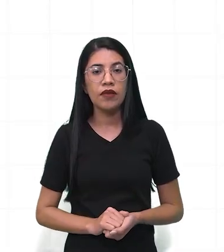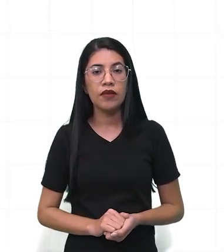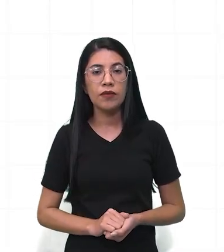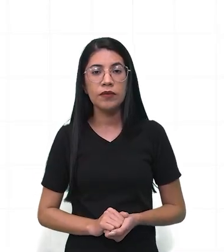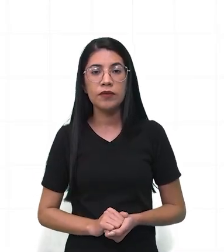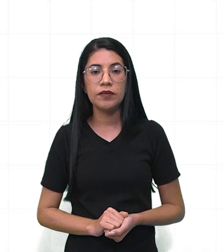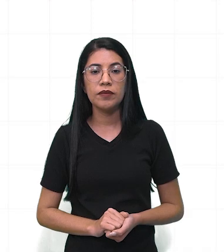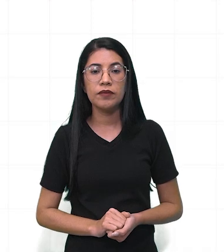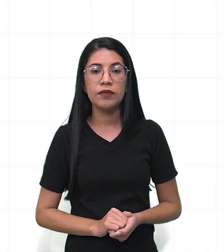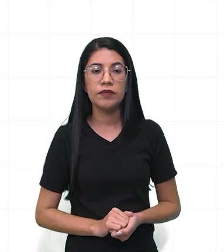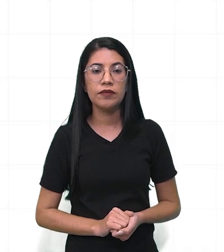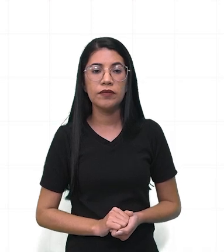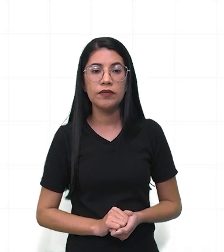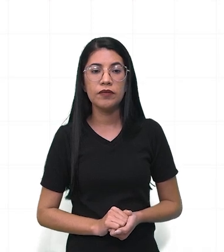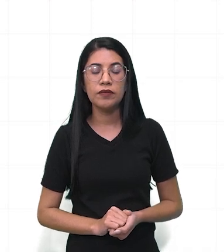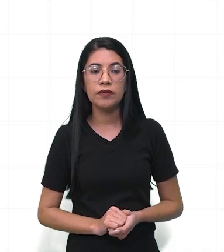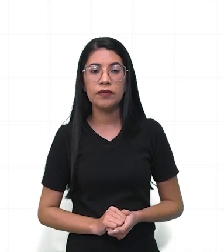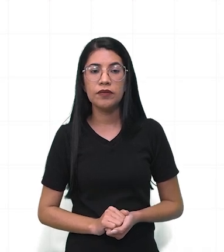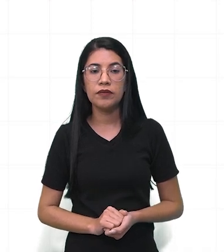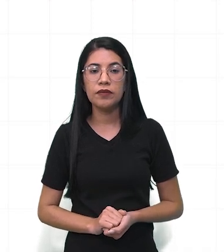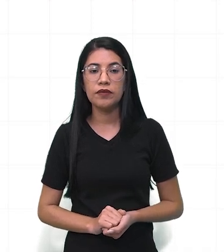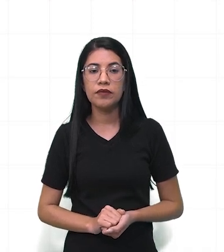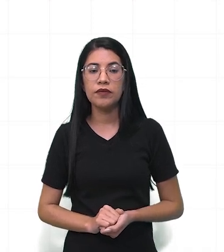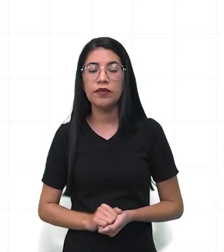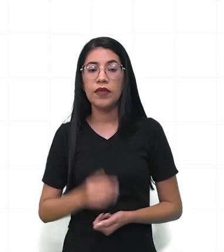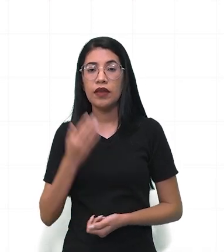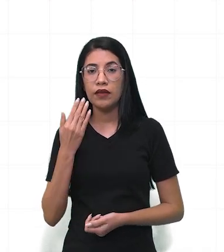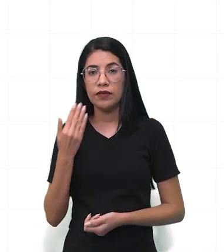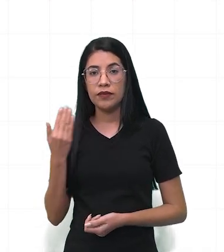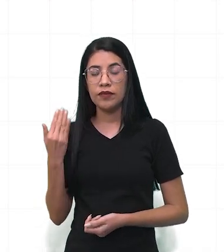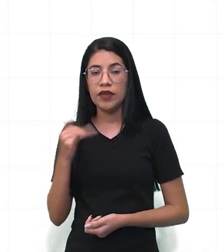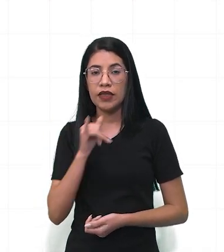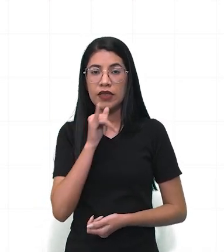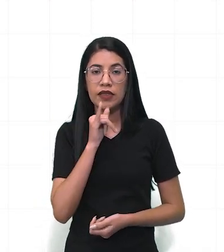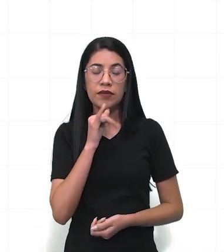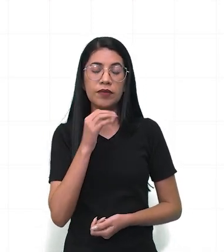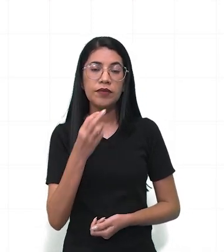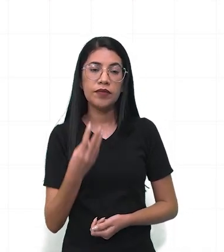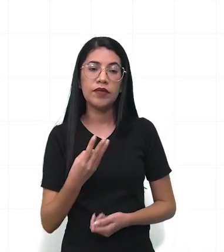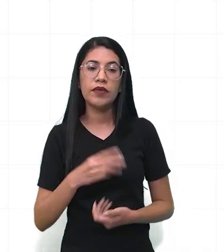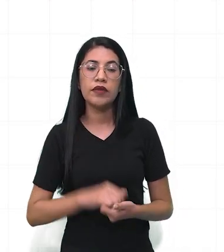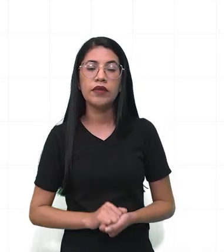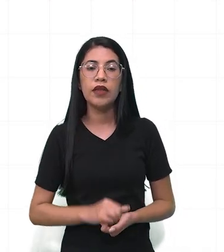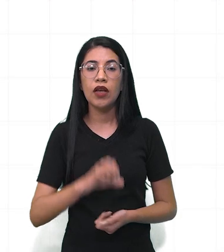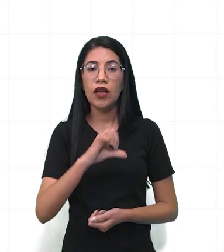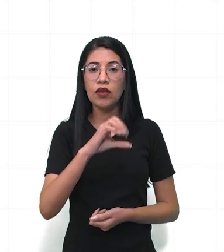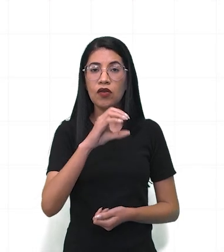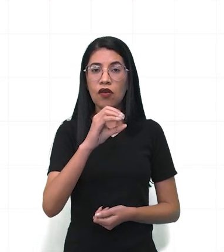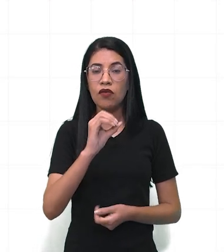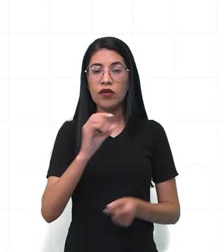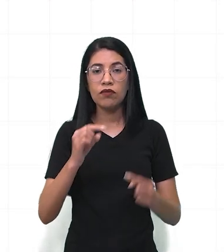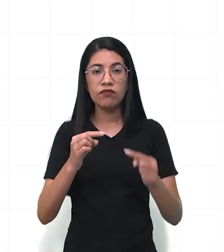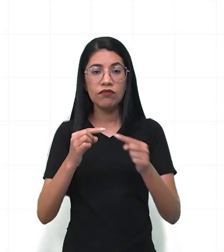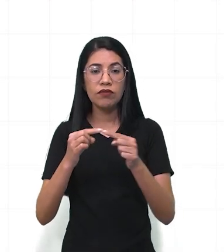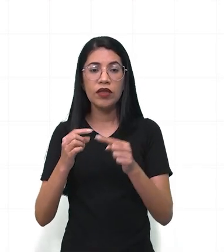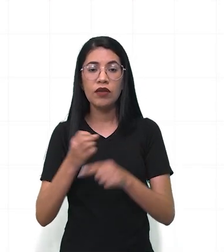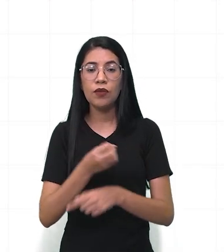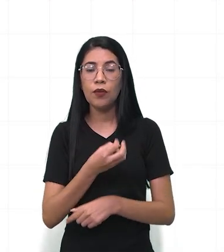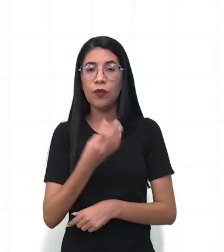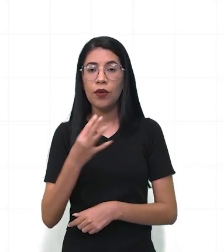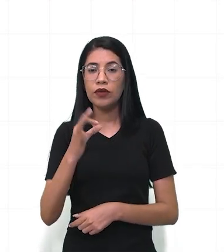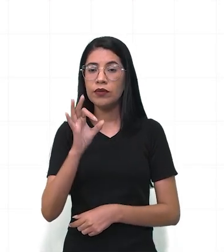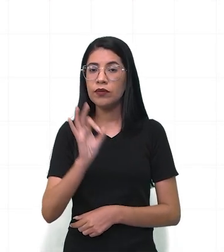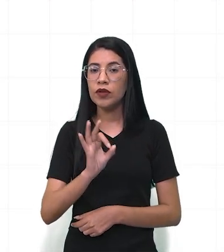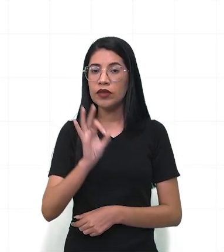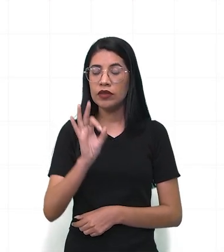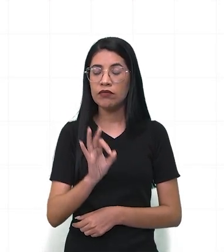da porcentagem. Olha o exemplo de número 3. 90 corresponde a quantos por cento, tá? Quanto por cento